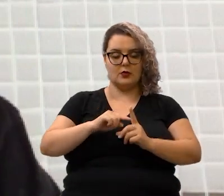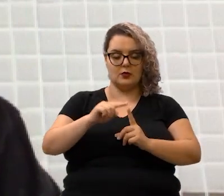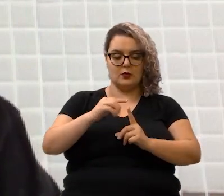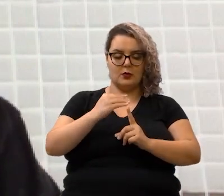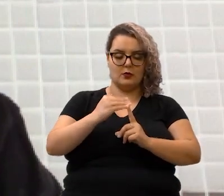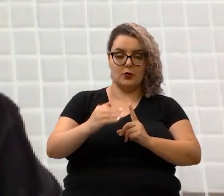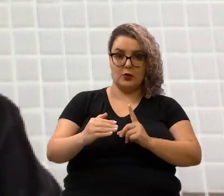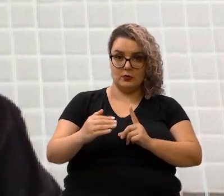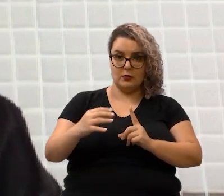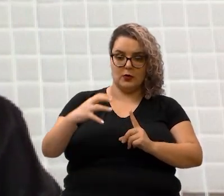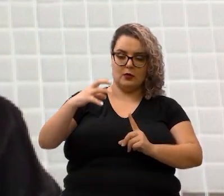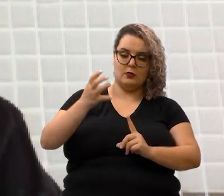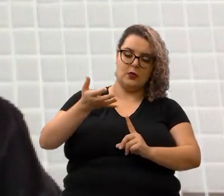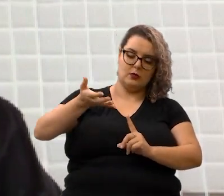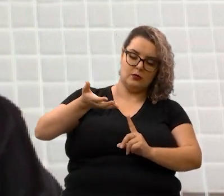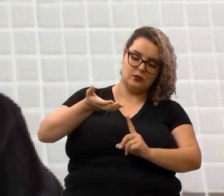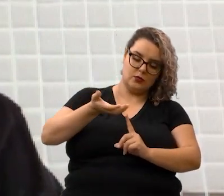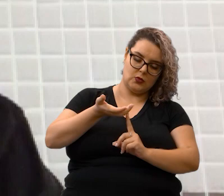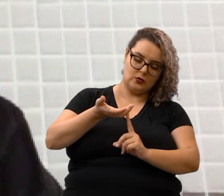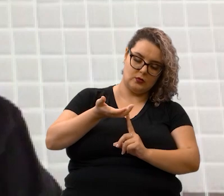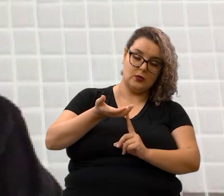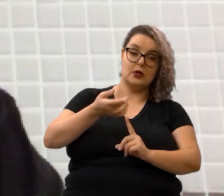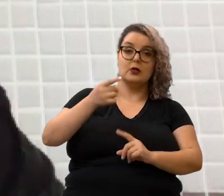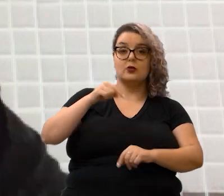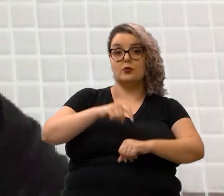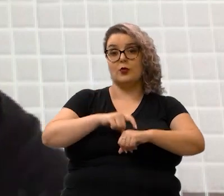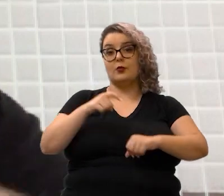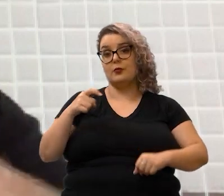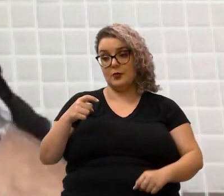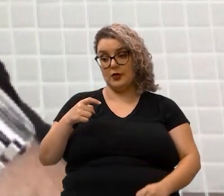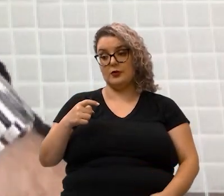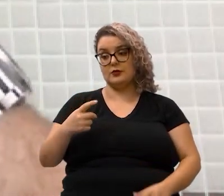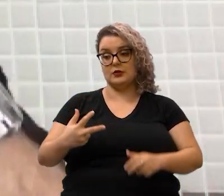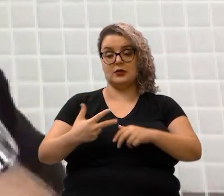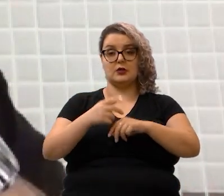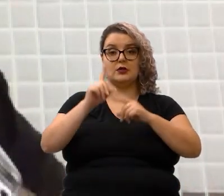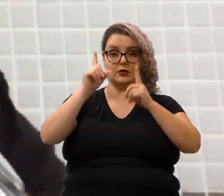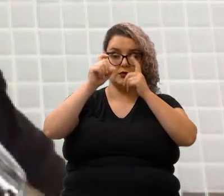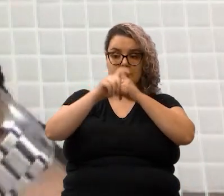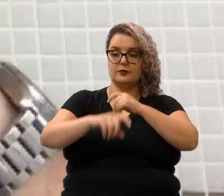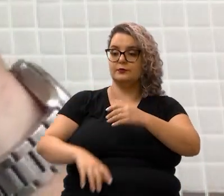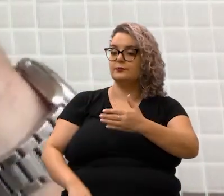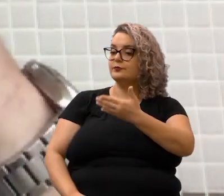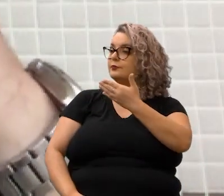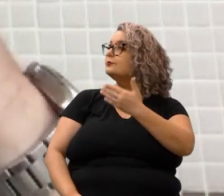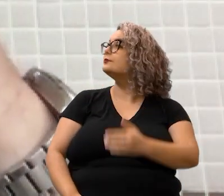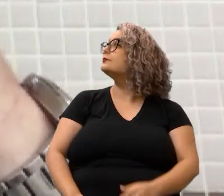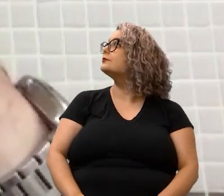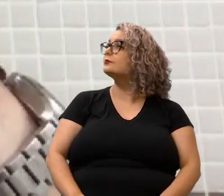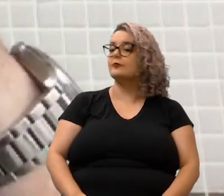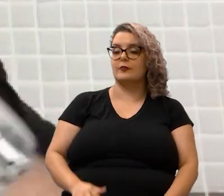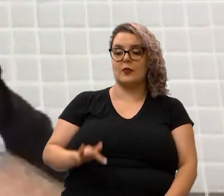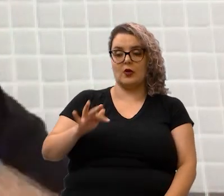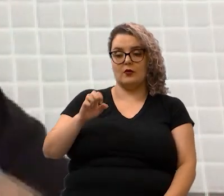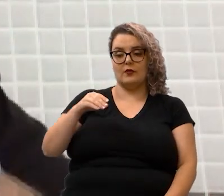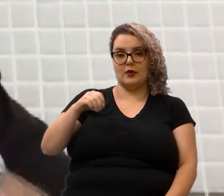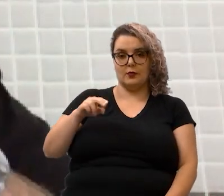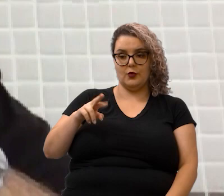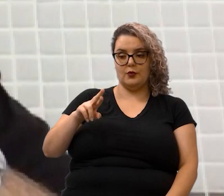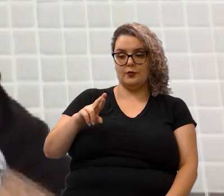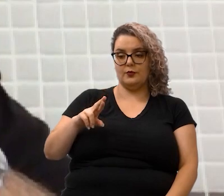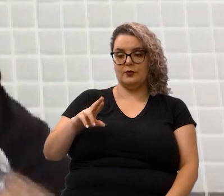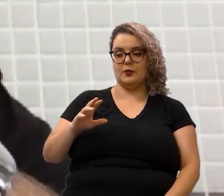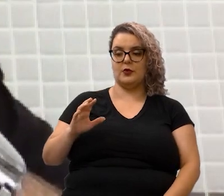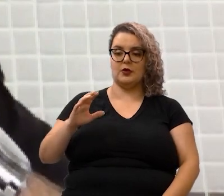fêmur, tecnicamente, na hora da cirurgia, é muito difícil. Você tem aqui o fêmur, você